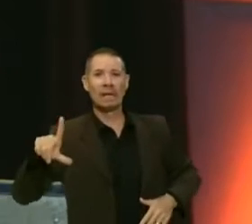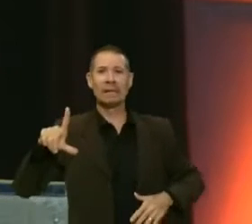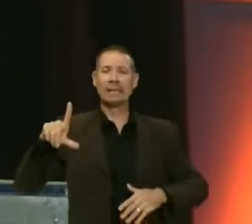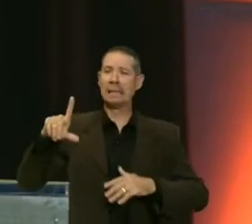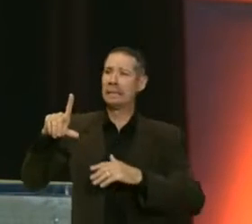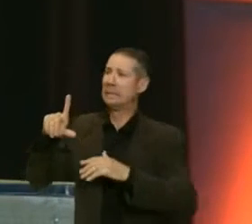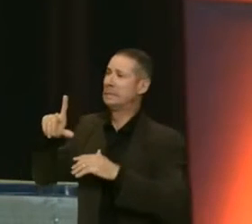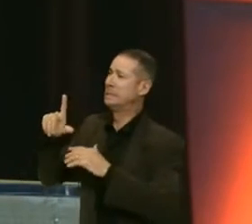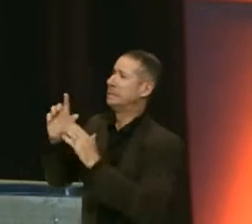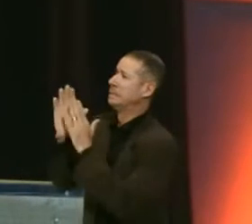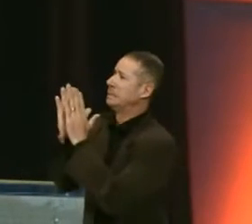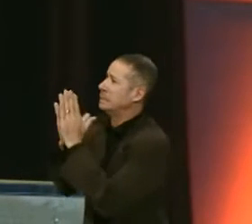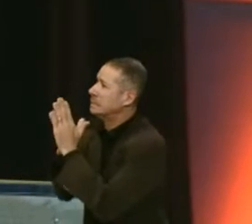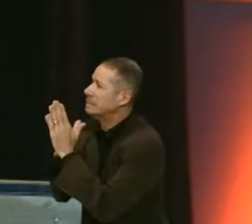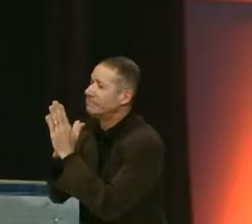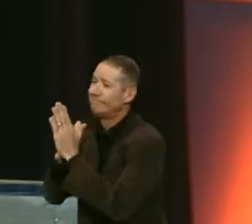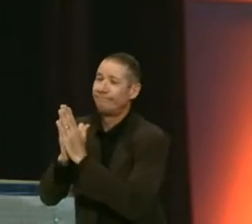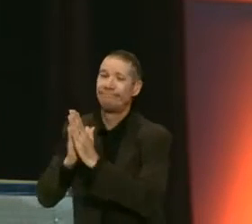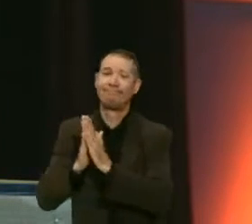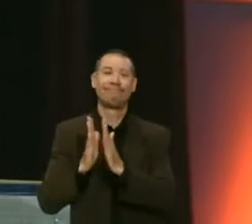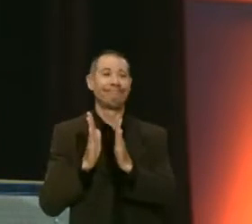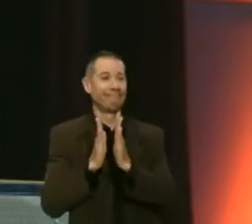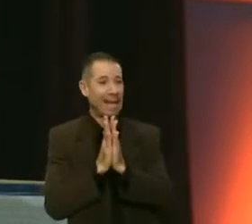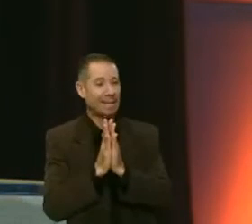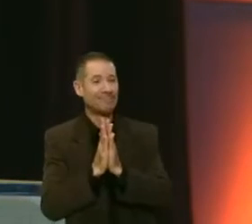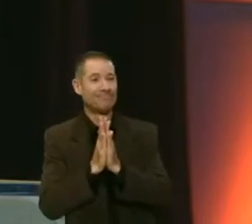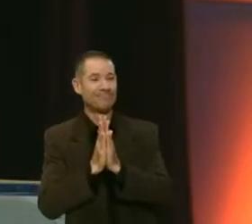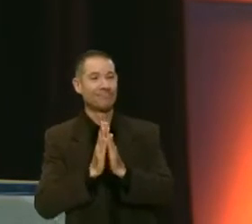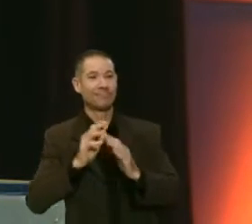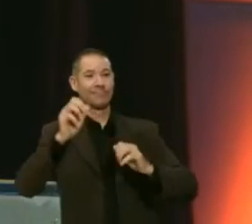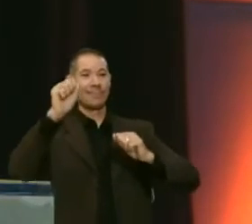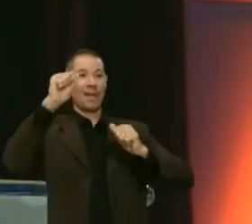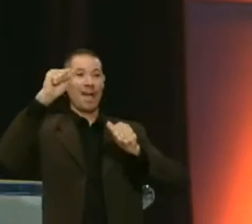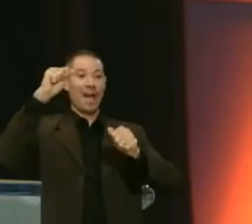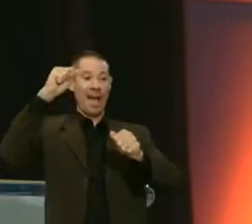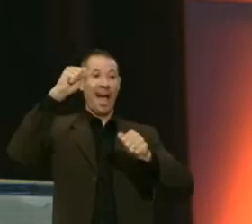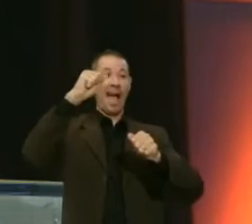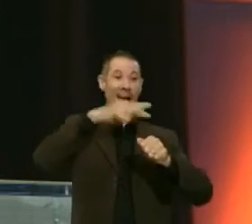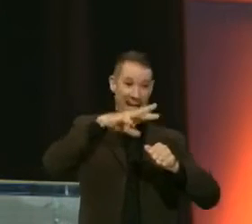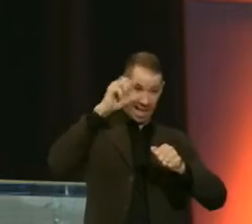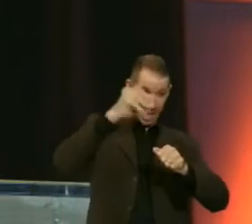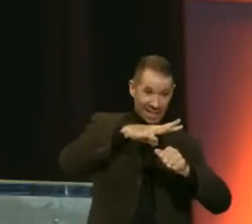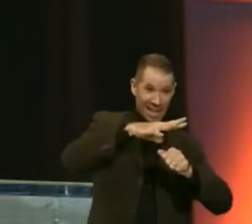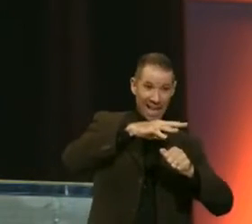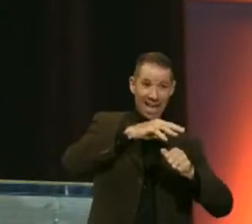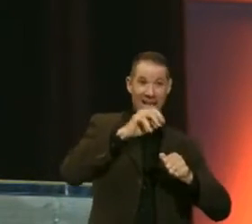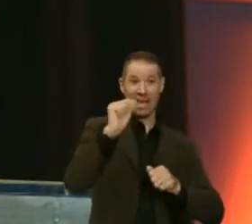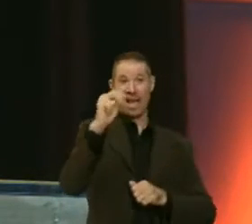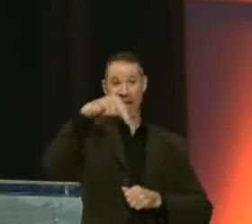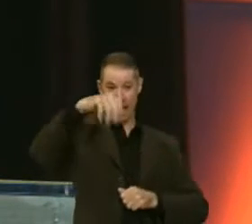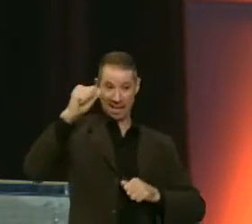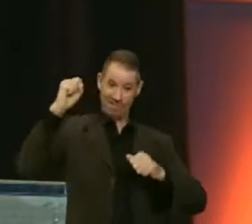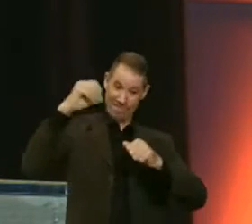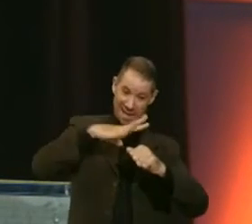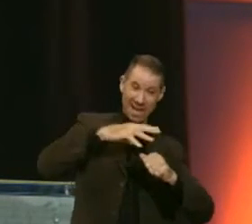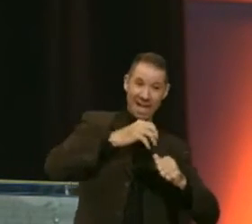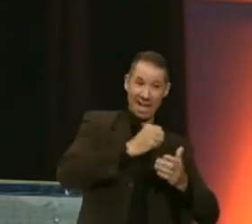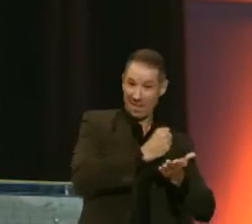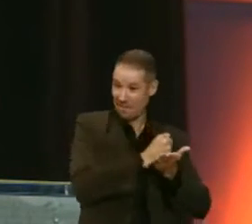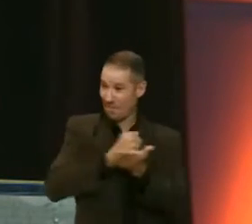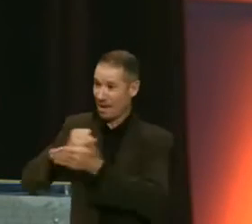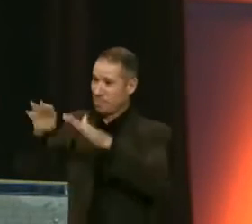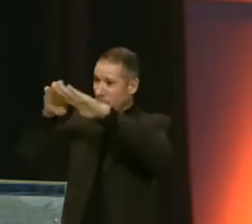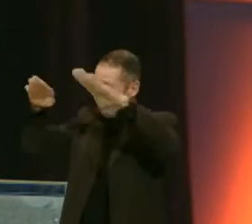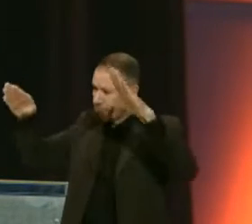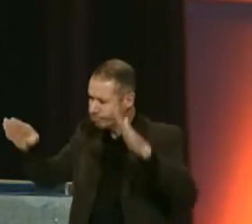sussurrar, balbuciar. Quando Ana vai ao altar, à presença de Deus, ela só mexe os